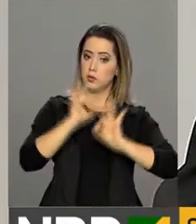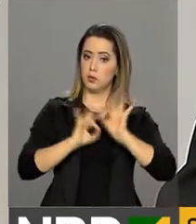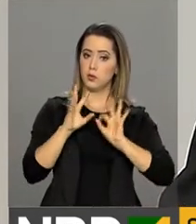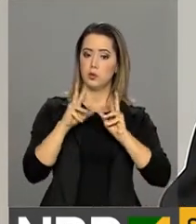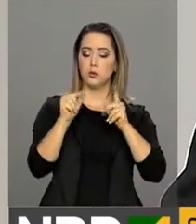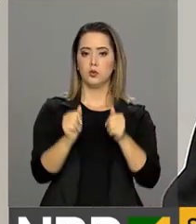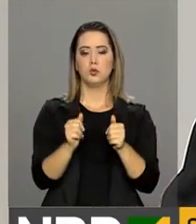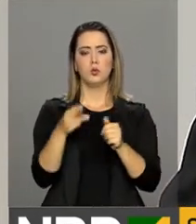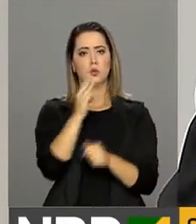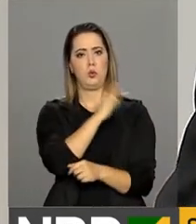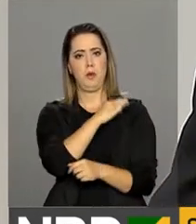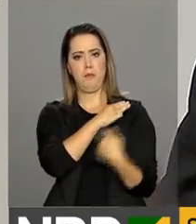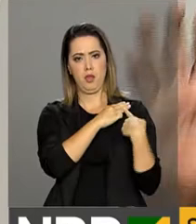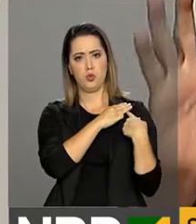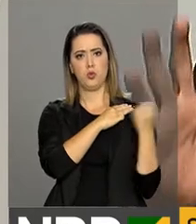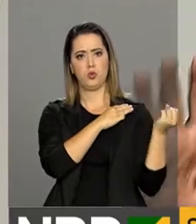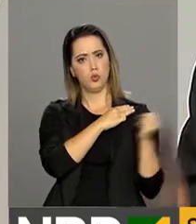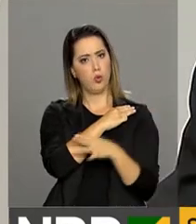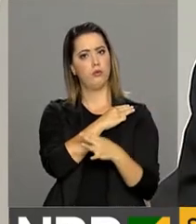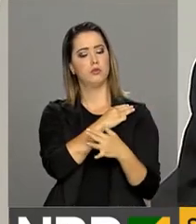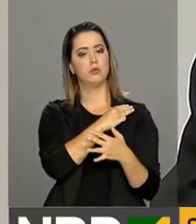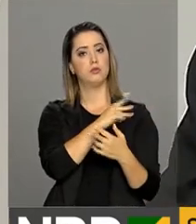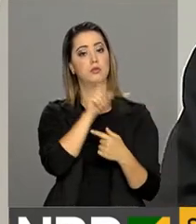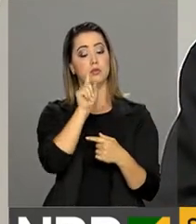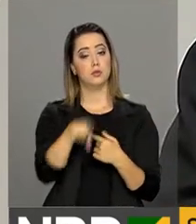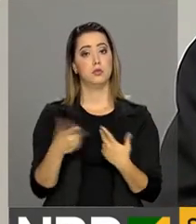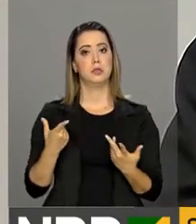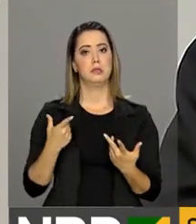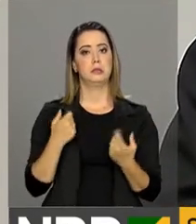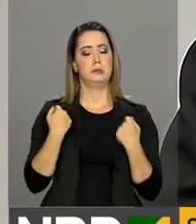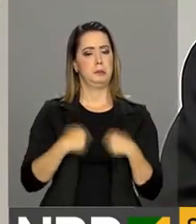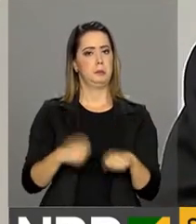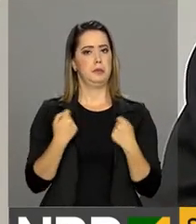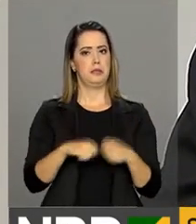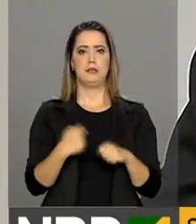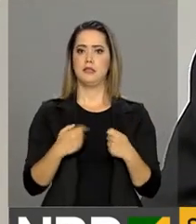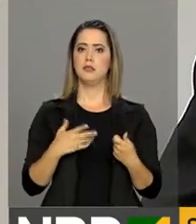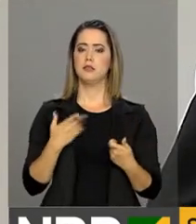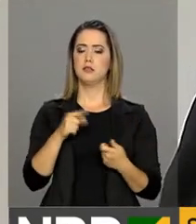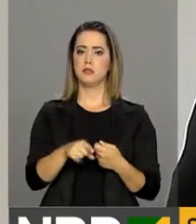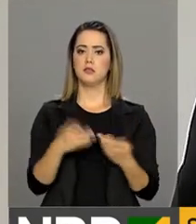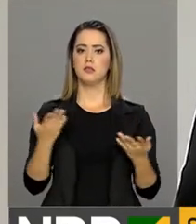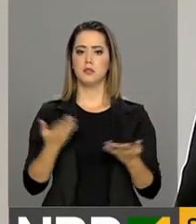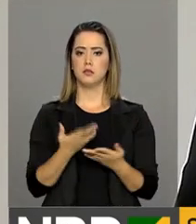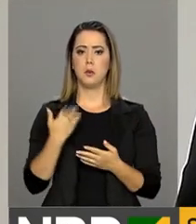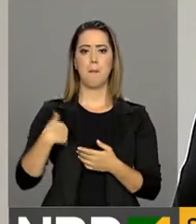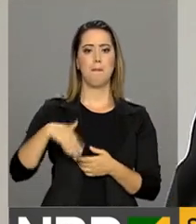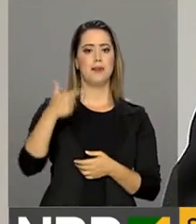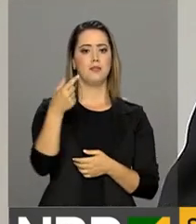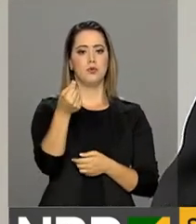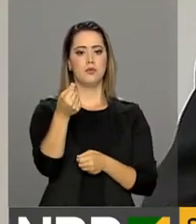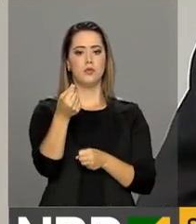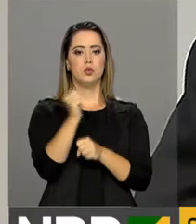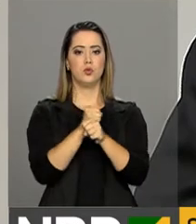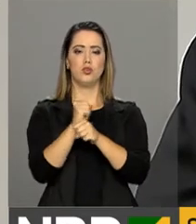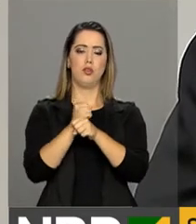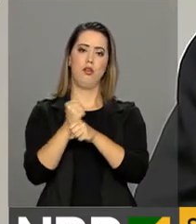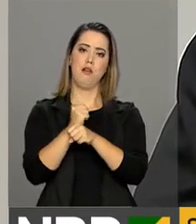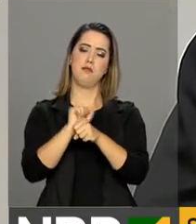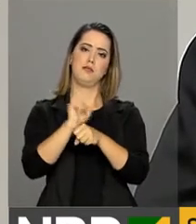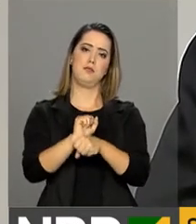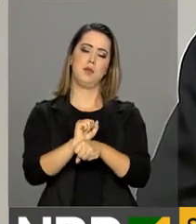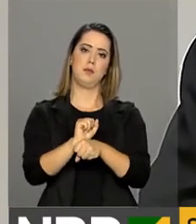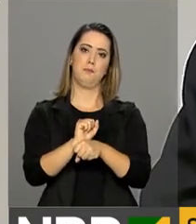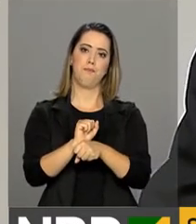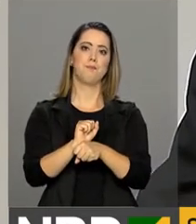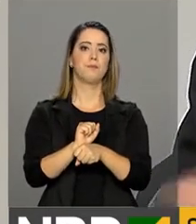do ensino médio coisa anunciada como estou mencionando a mais de 20 anos eu disse